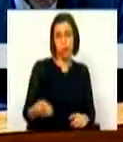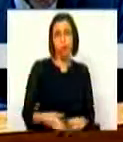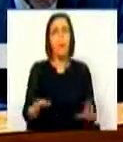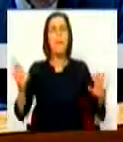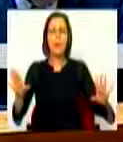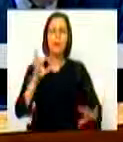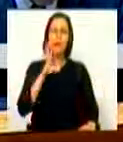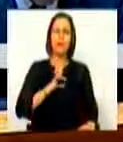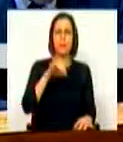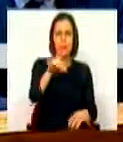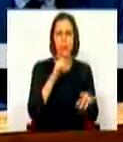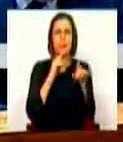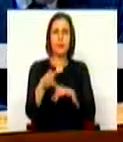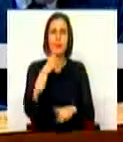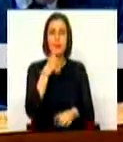Mas